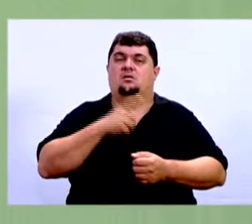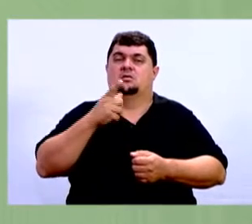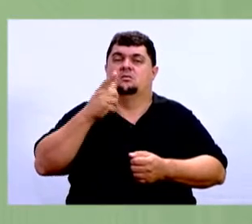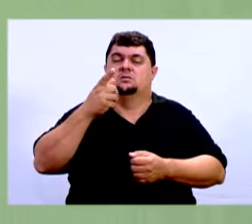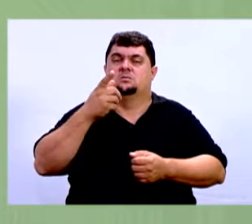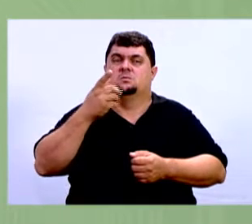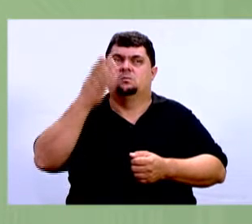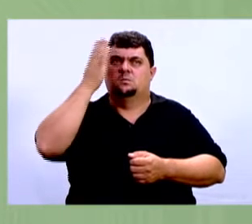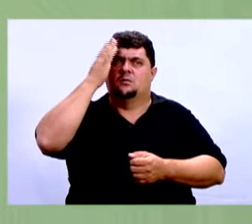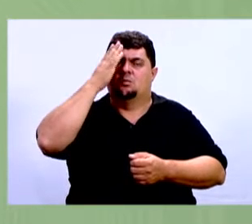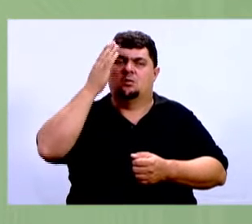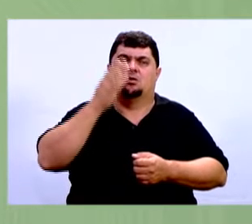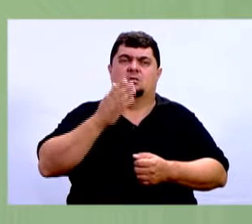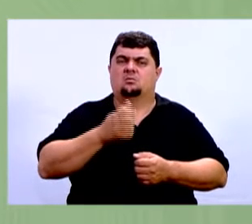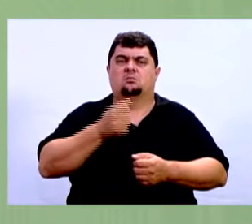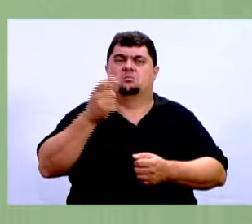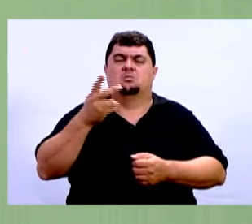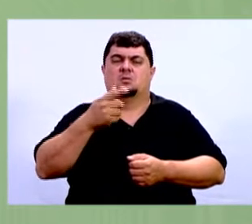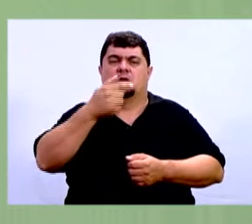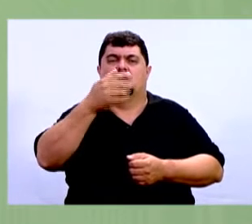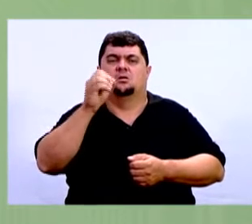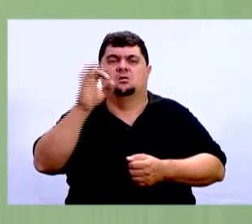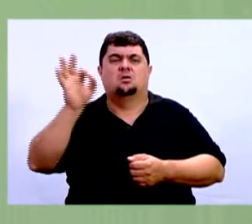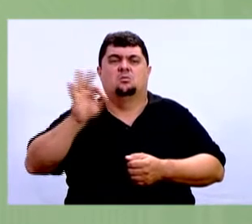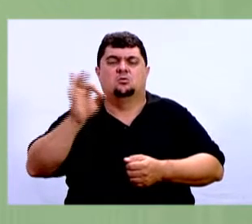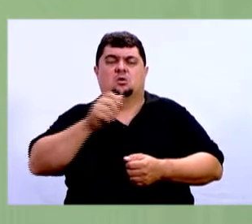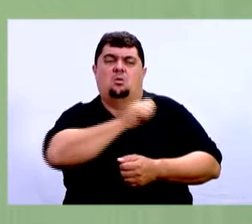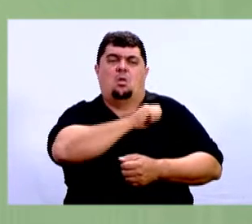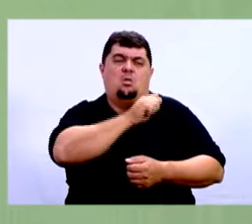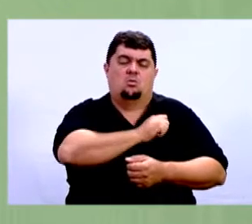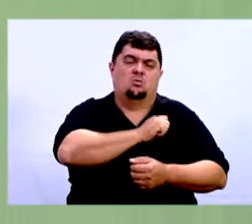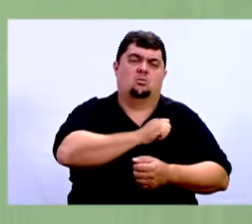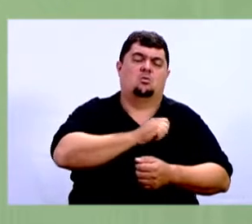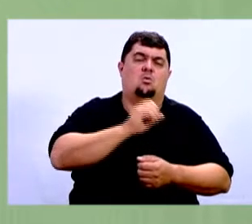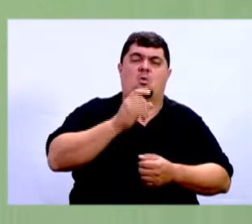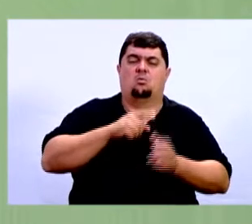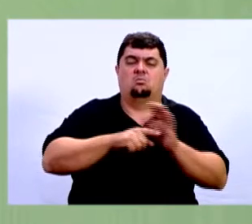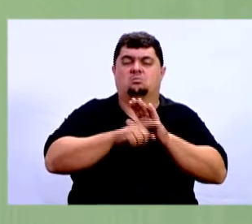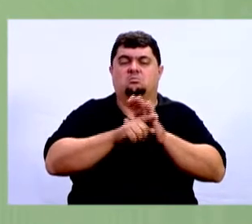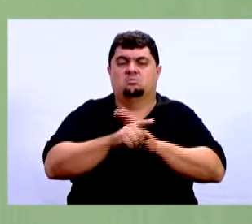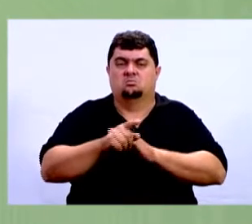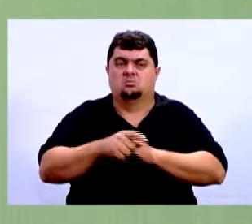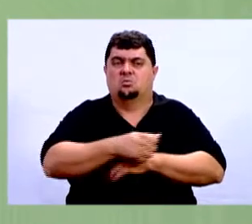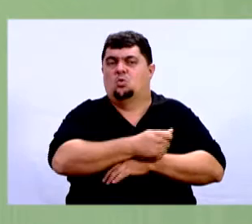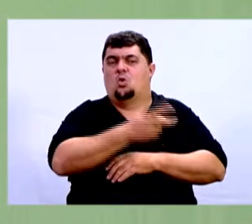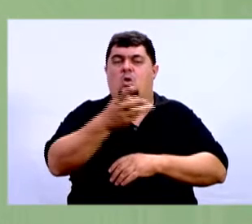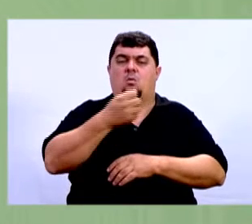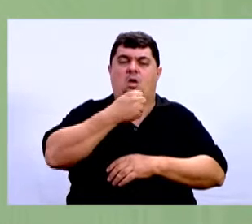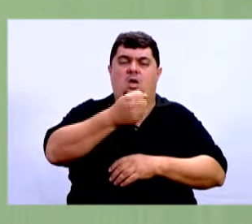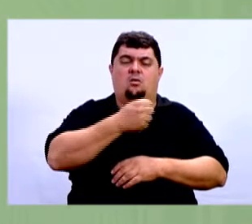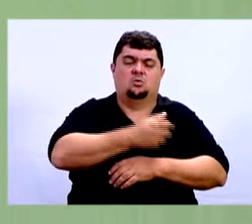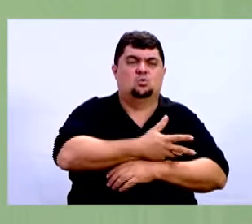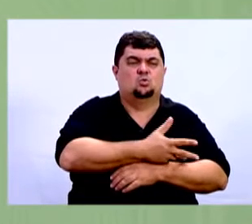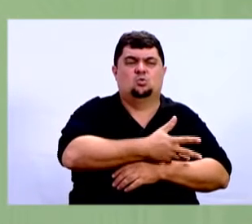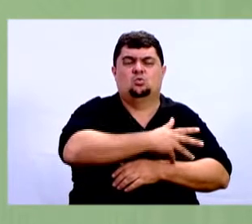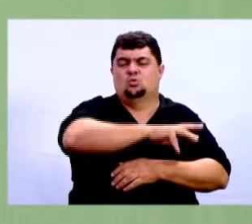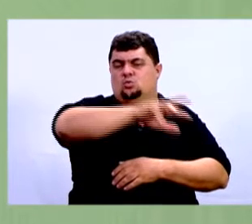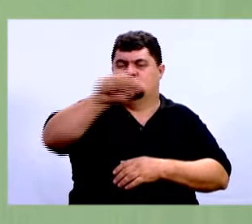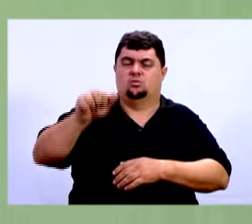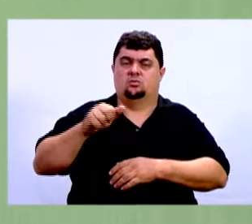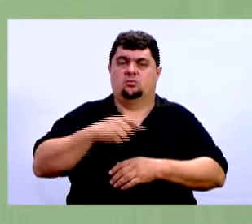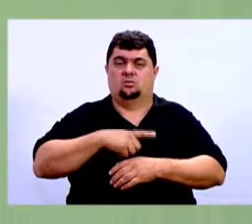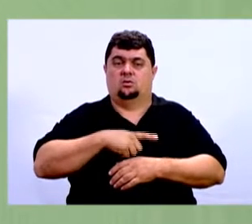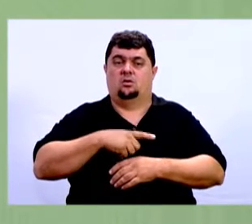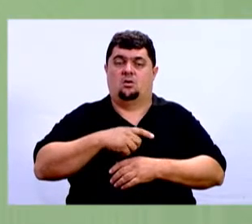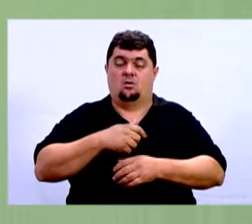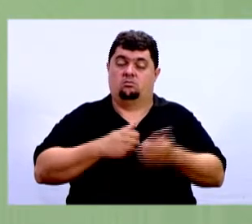se vai entrevistar 70% dos alunos, se vai entrevistar a totalidade. Já numa pesquisa qualitativa,